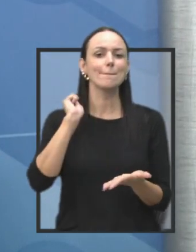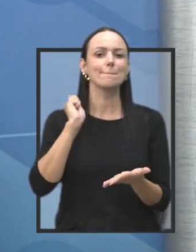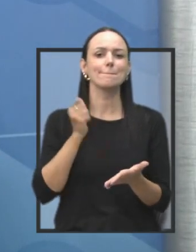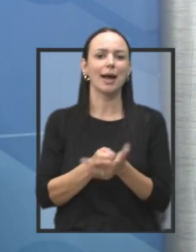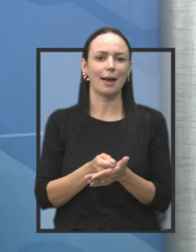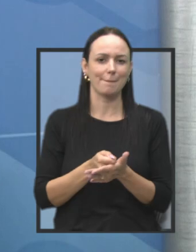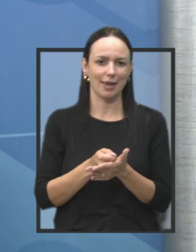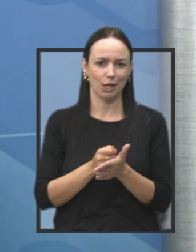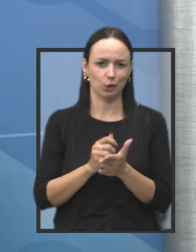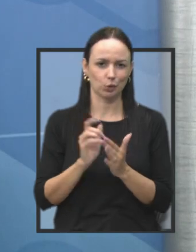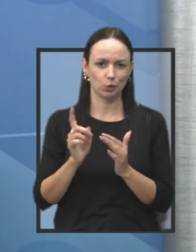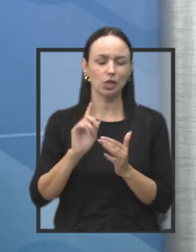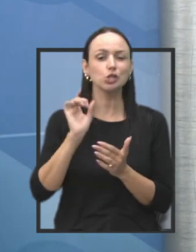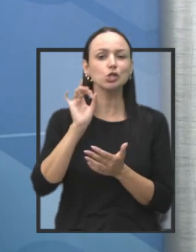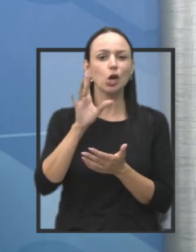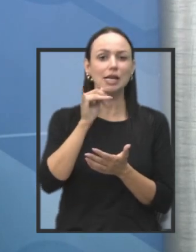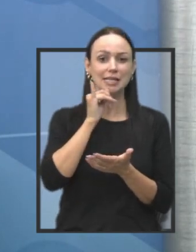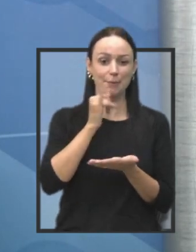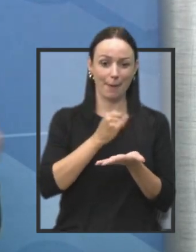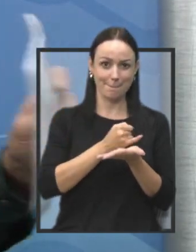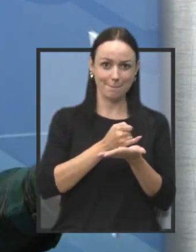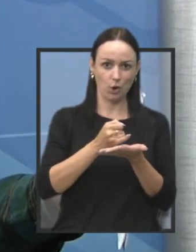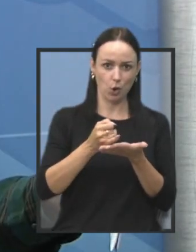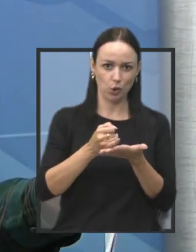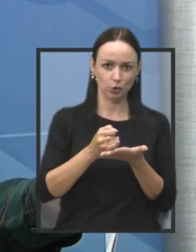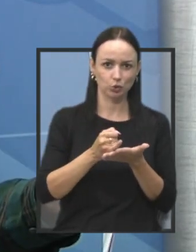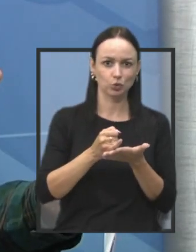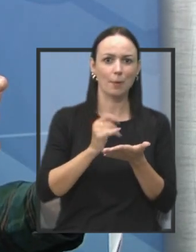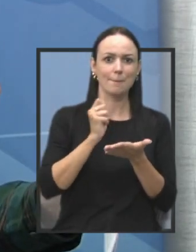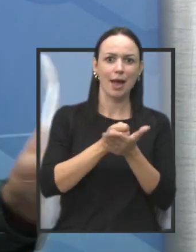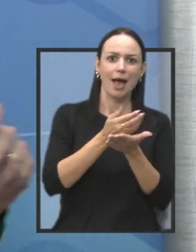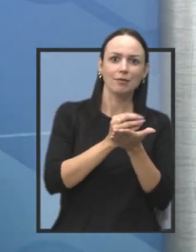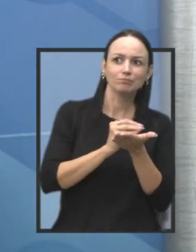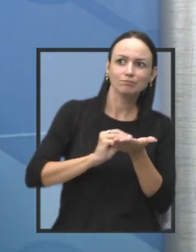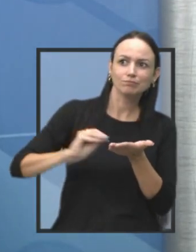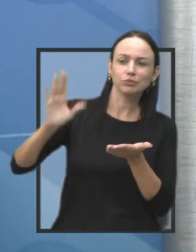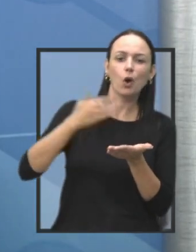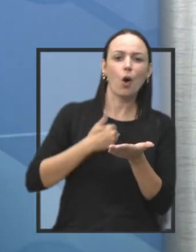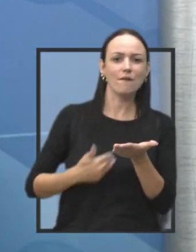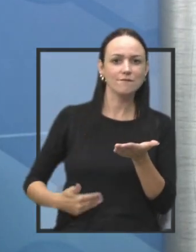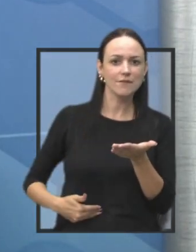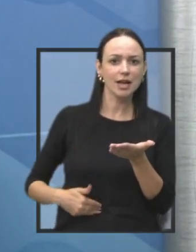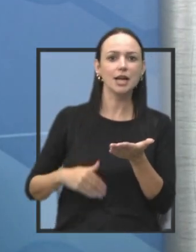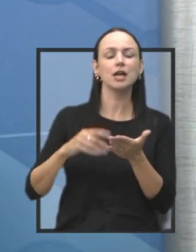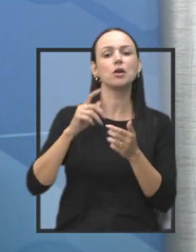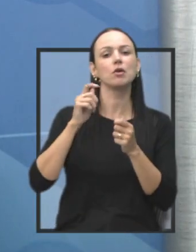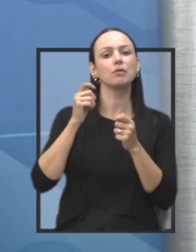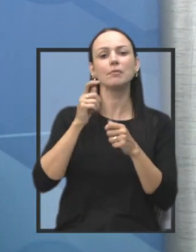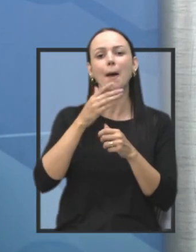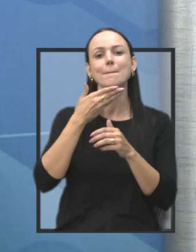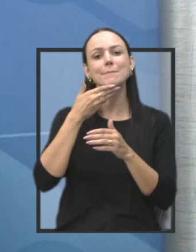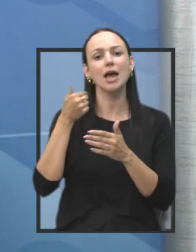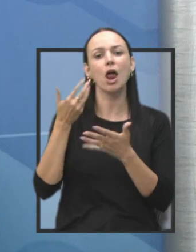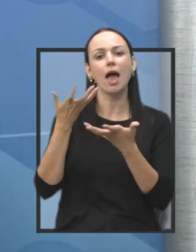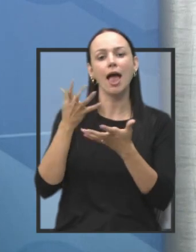uma destinação do imposto devido que já vai para o governo federal, só que a pessoa consegue deixar aqui no município para os projetos sociais do